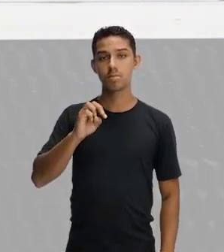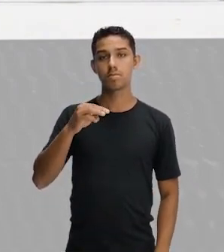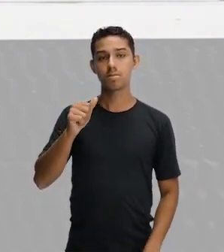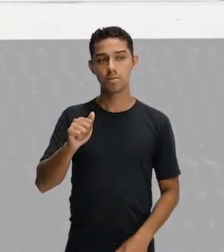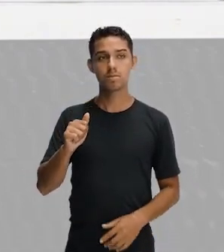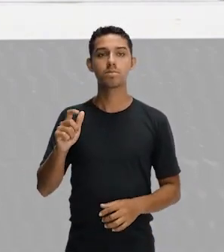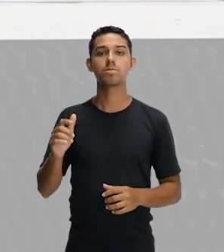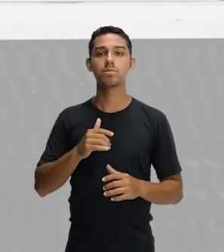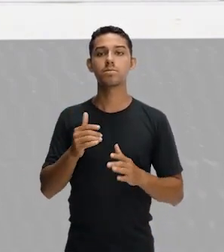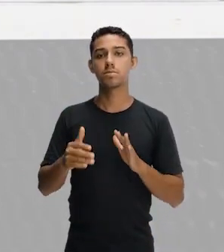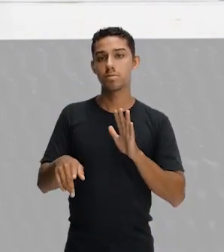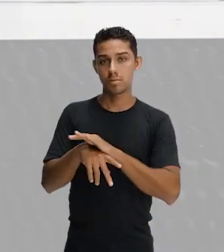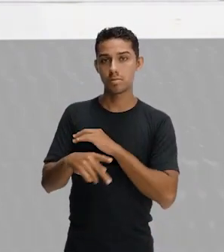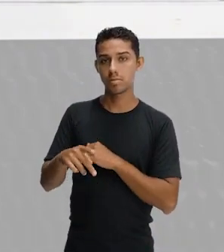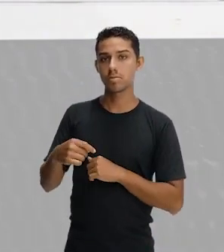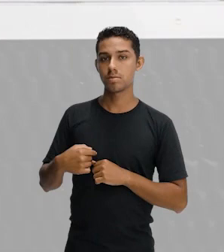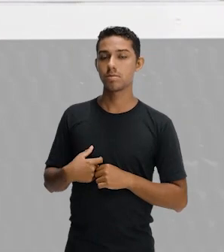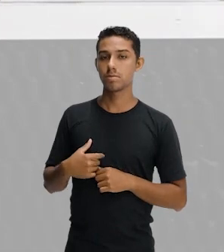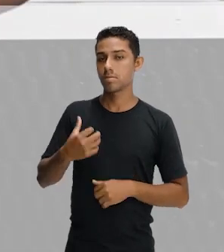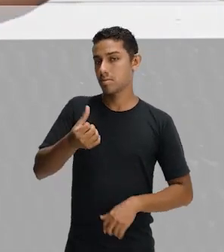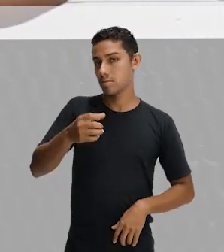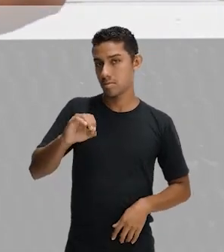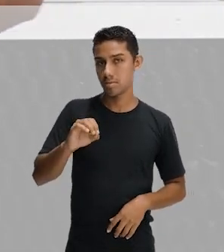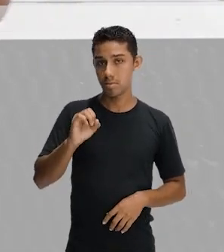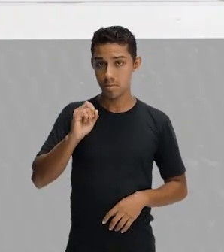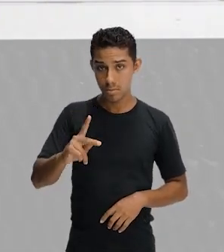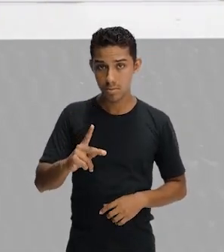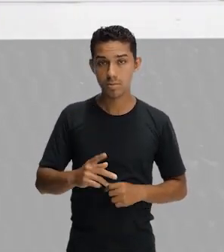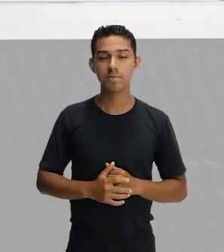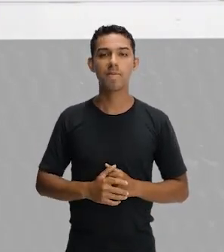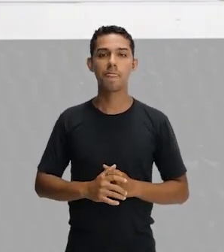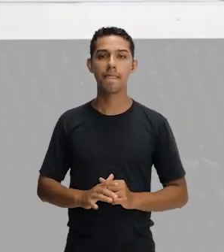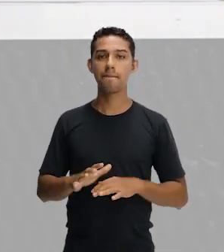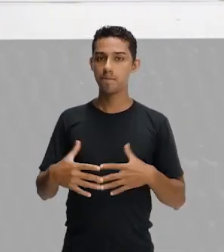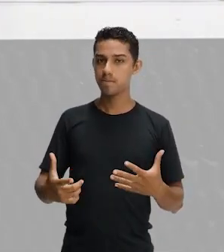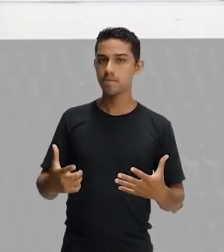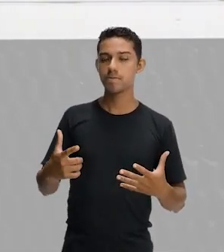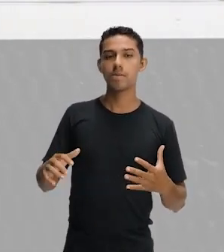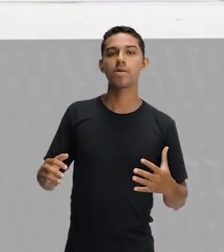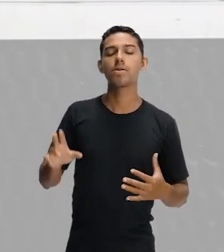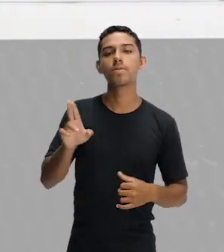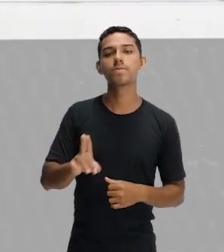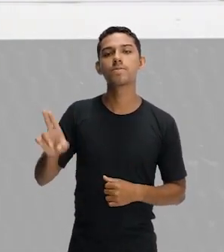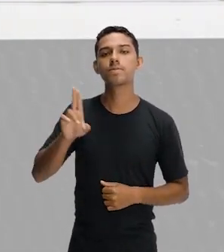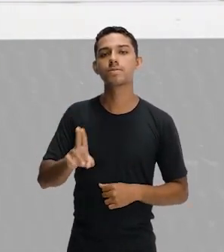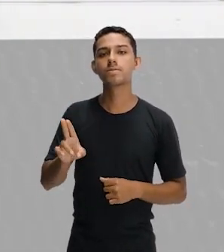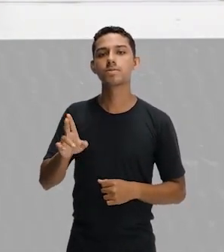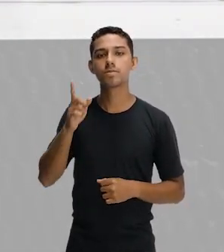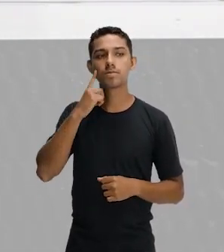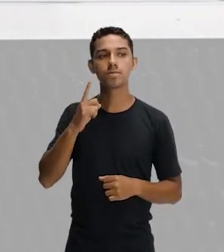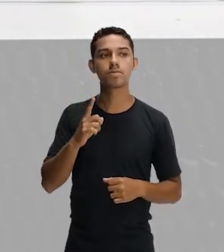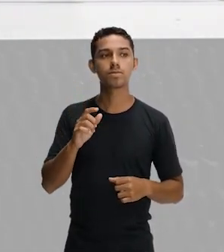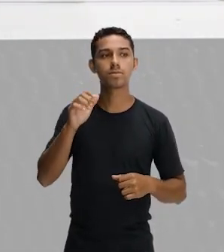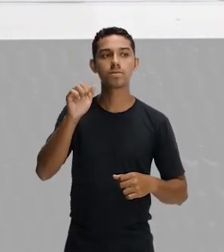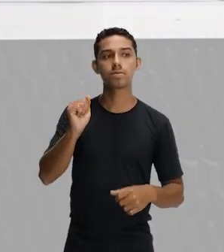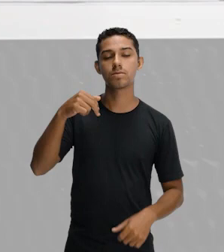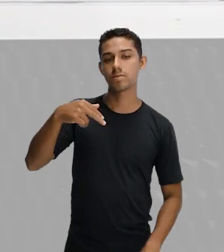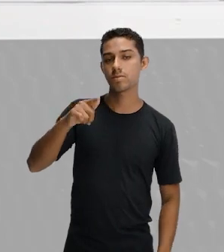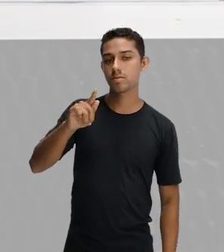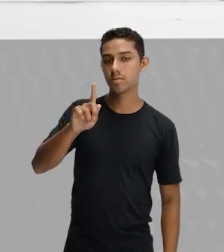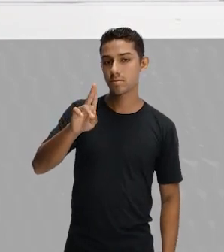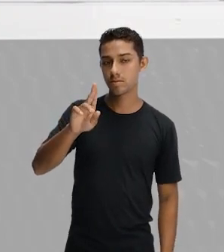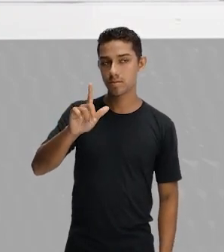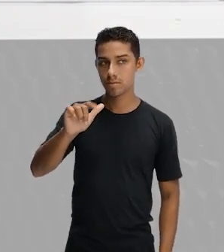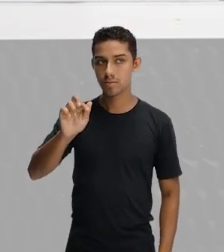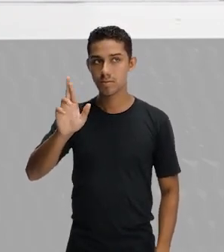chegaremos no mesmo resultado, que será o 60, tá ok? Então, utilizando o momento angular e utilizando,